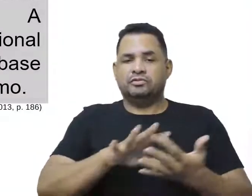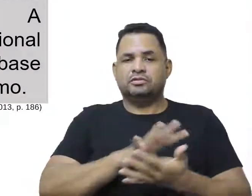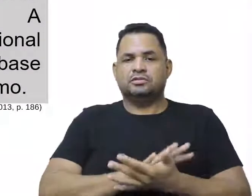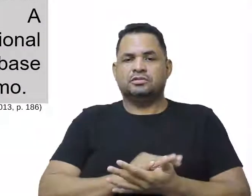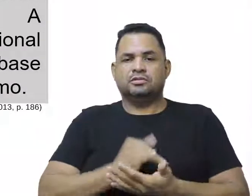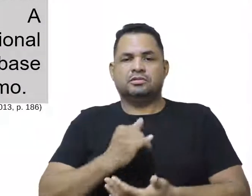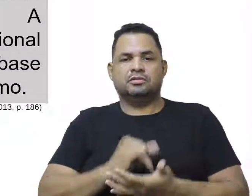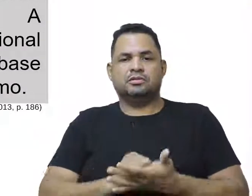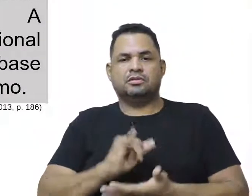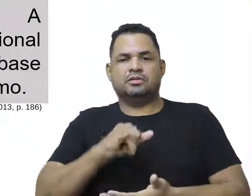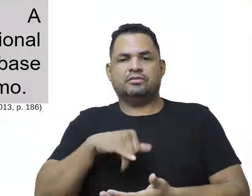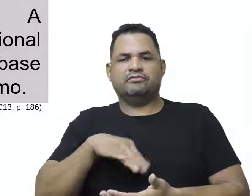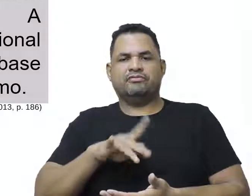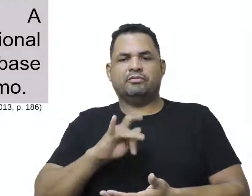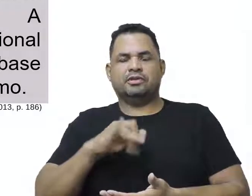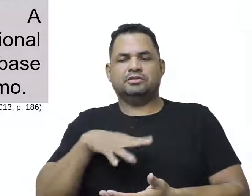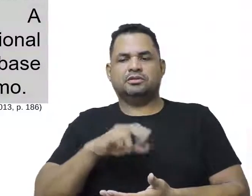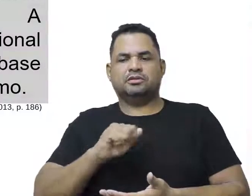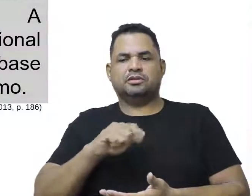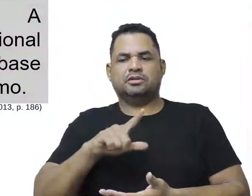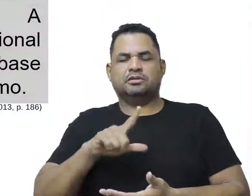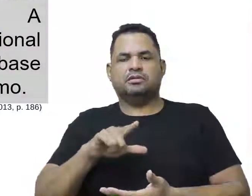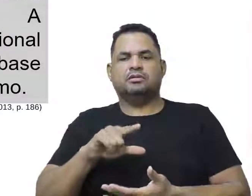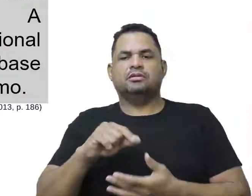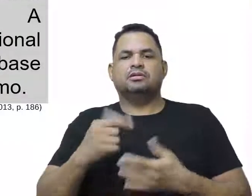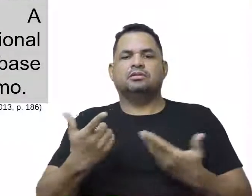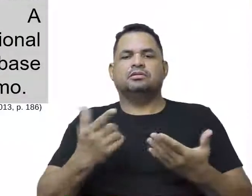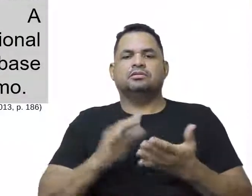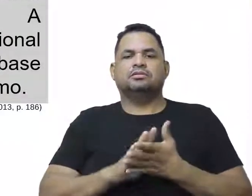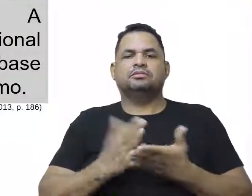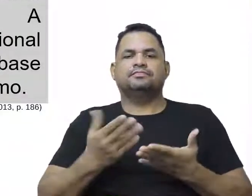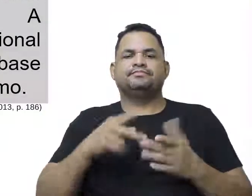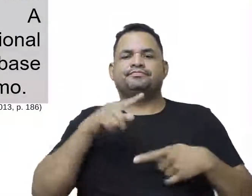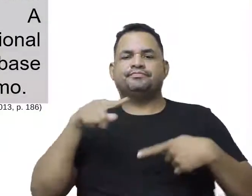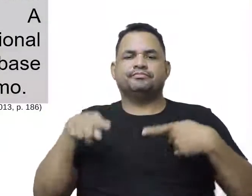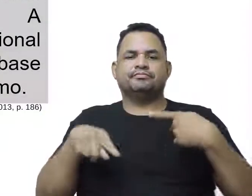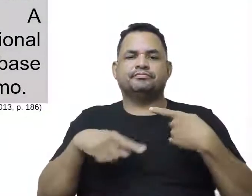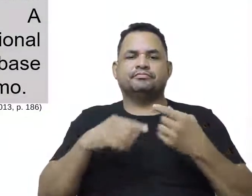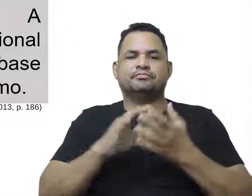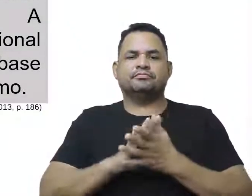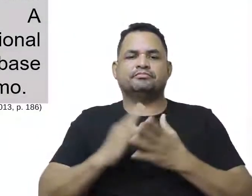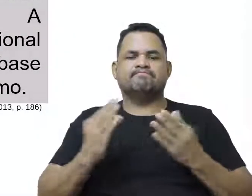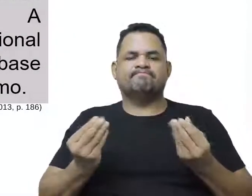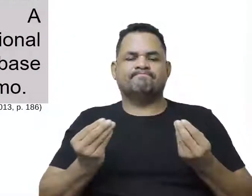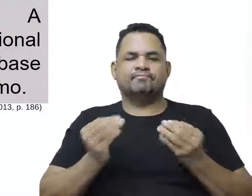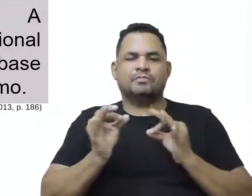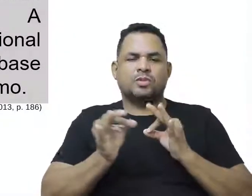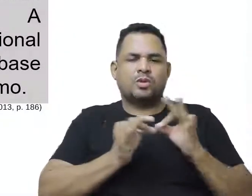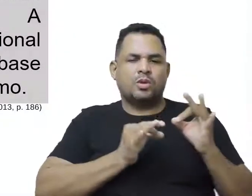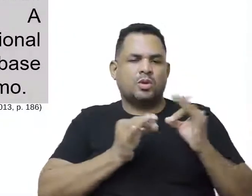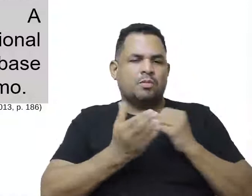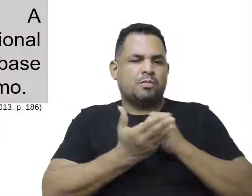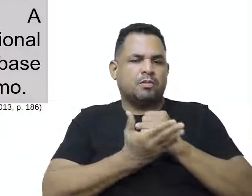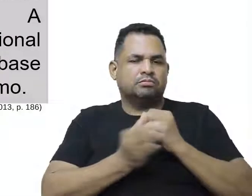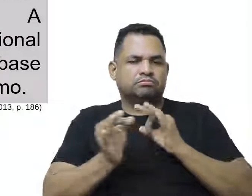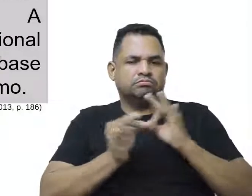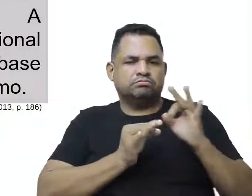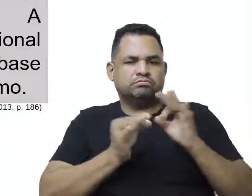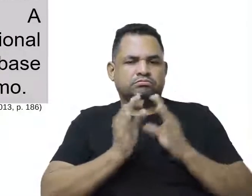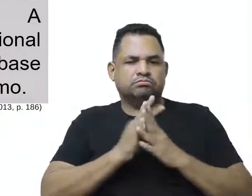tá gente a revolução informacional ela veio com o objetivo de consolidar o sistema capitalismo